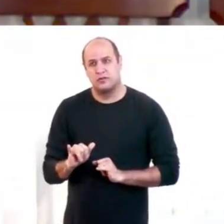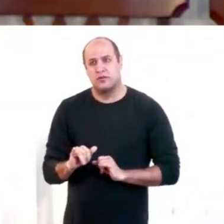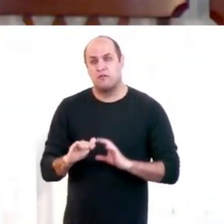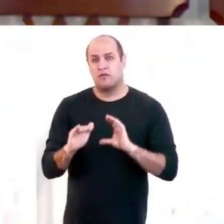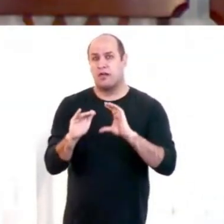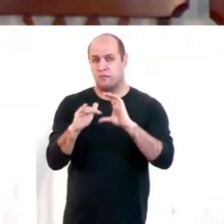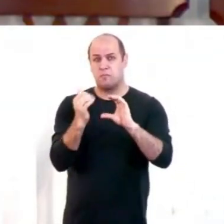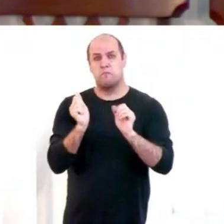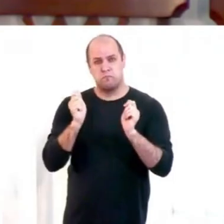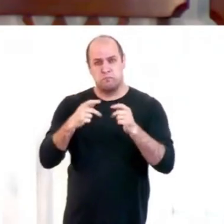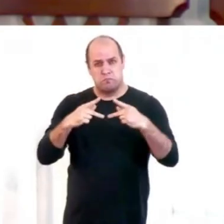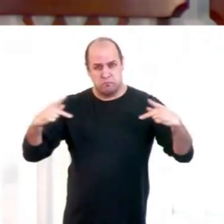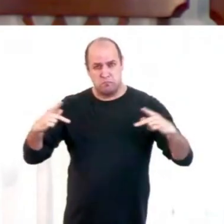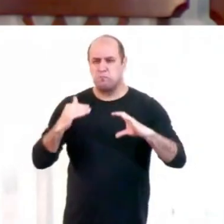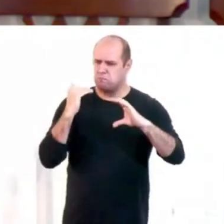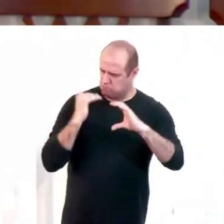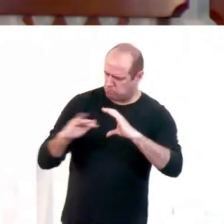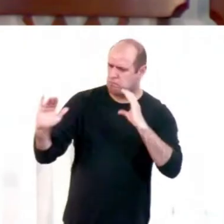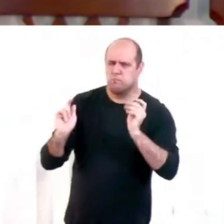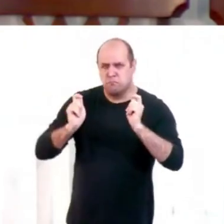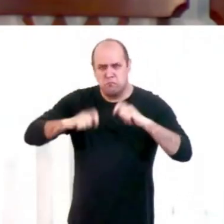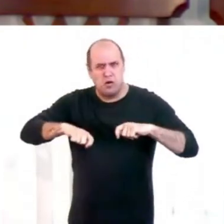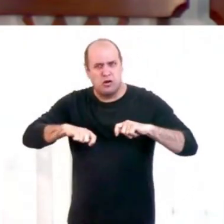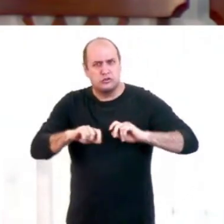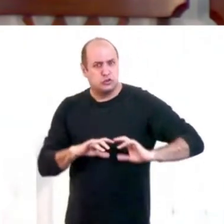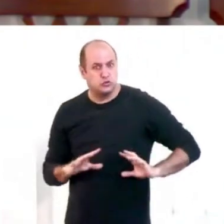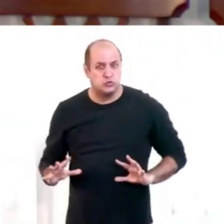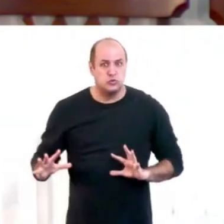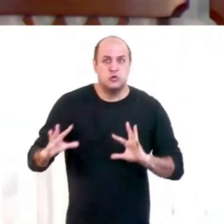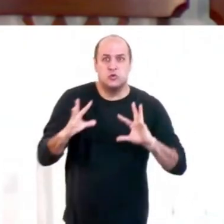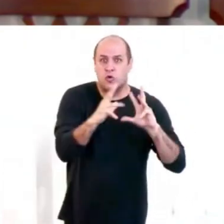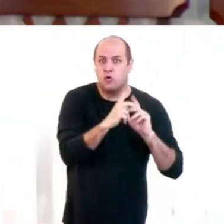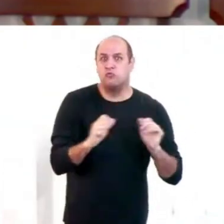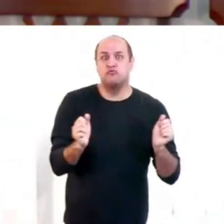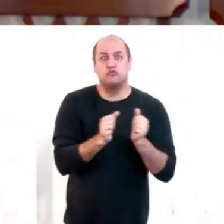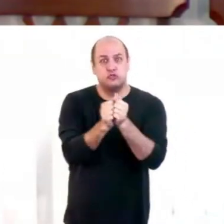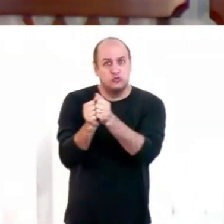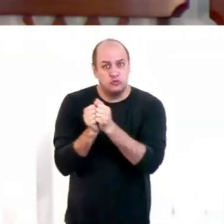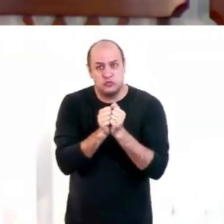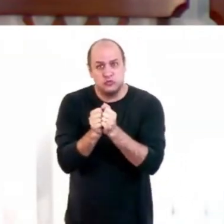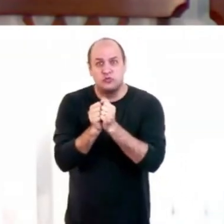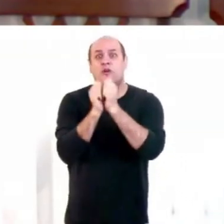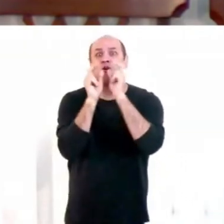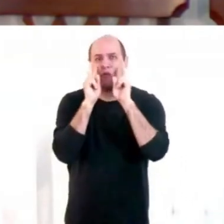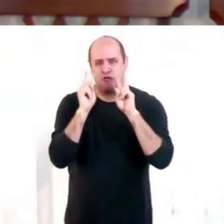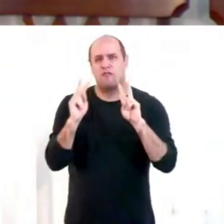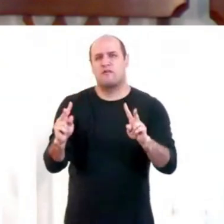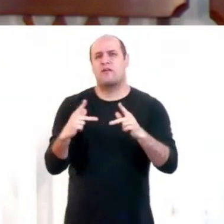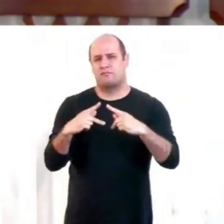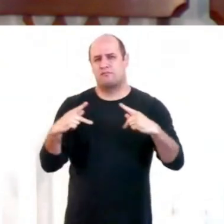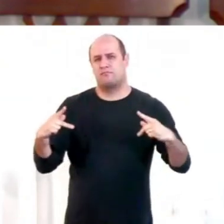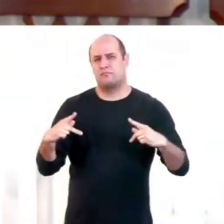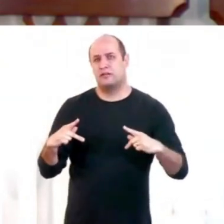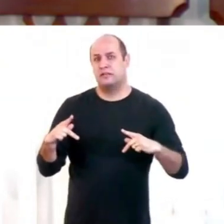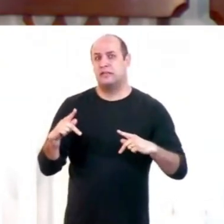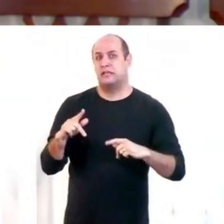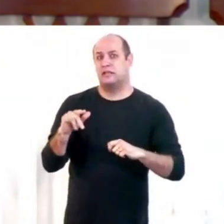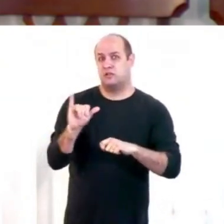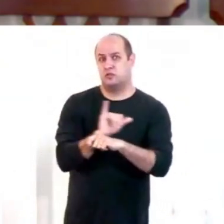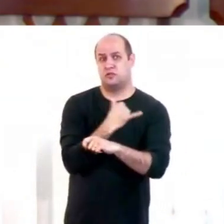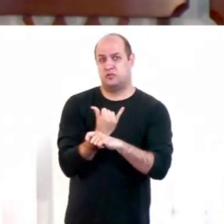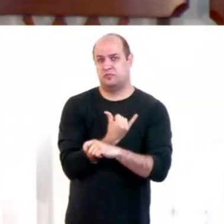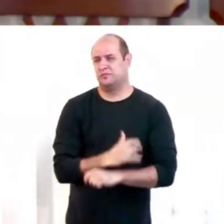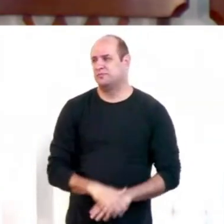da apresentação e toda a classe, toda a turma vai assistir a apresentação dela. Então, se